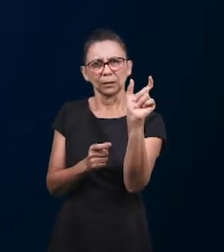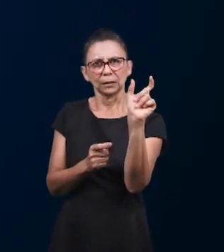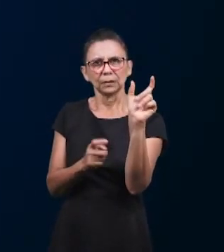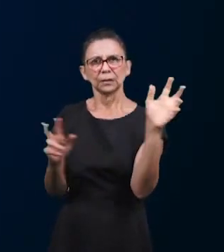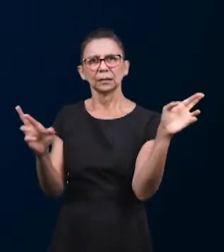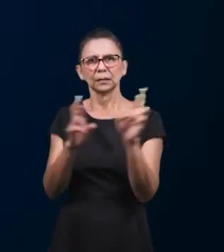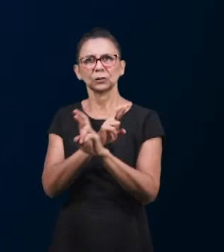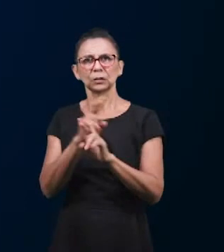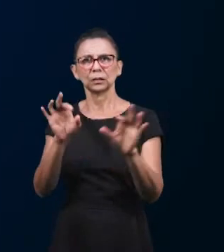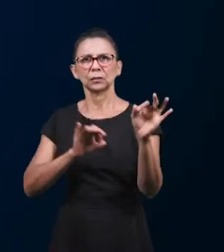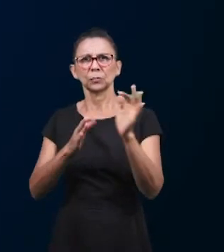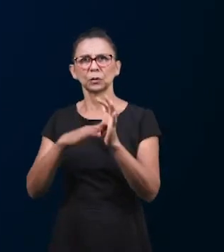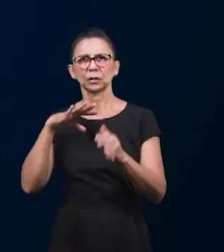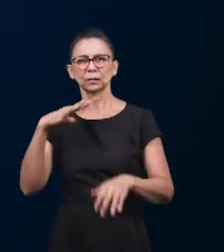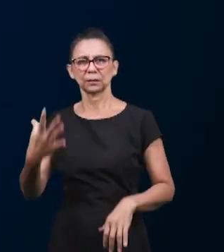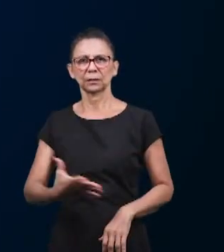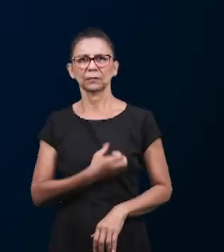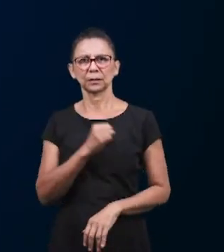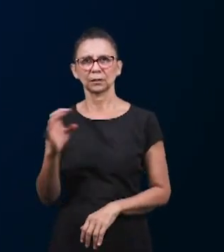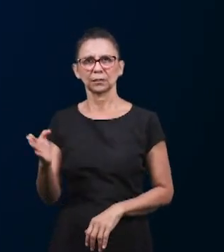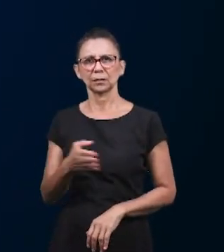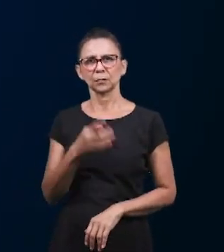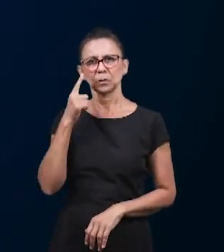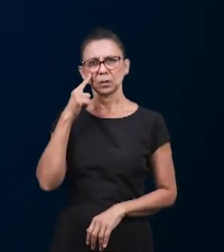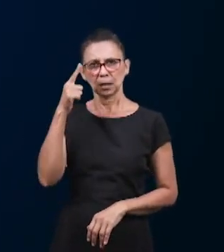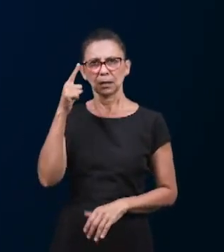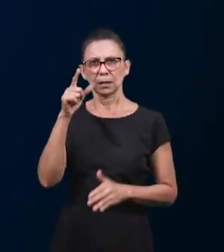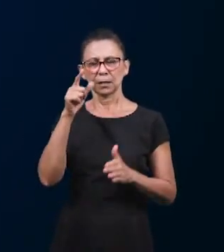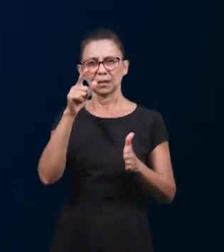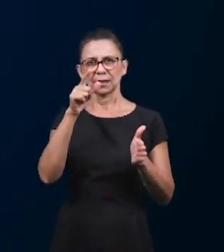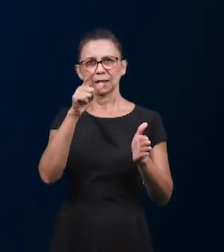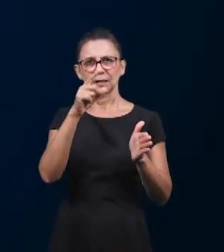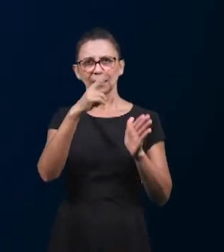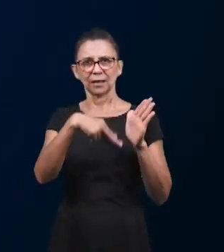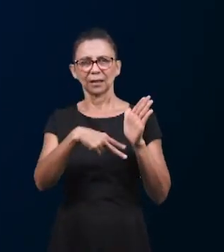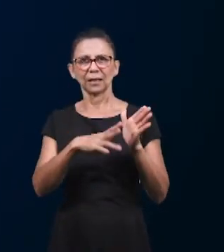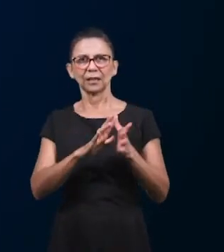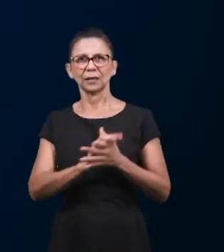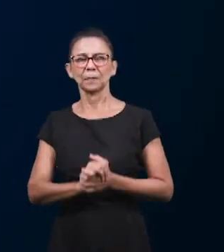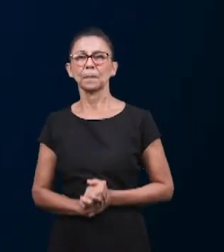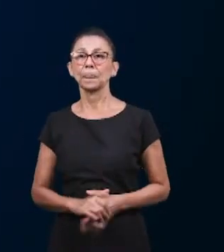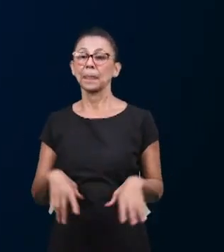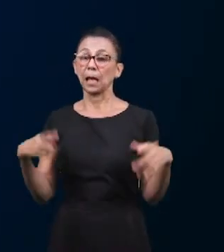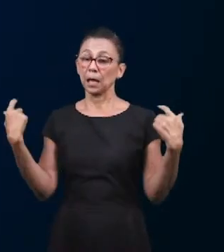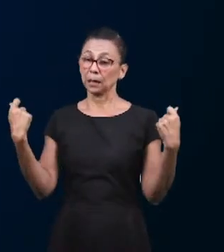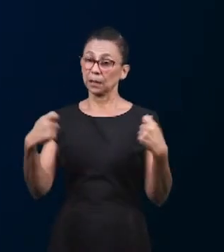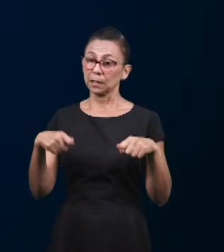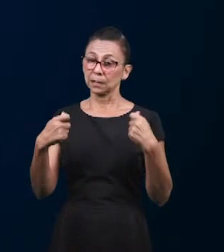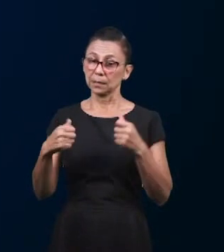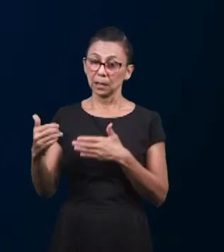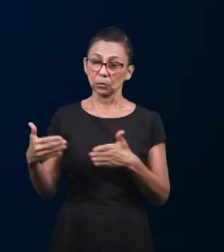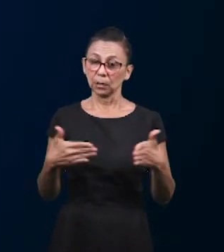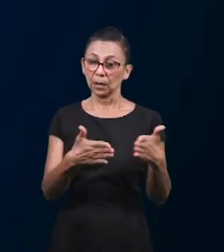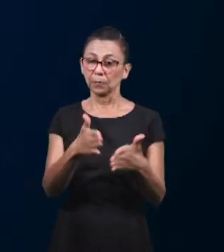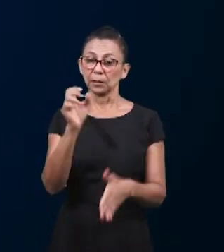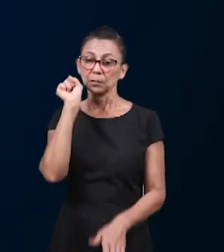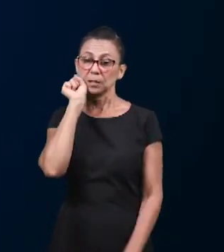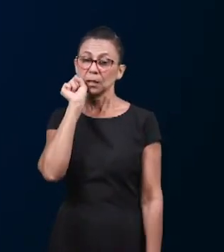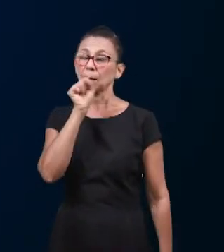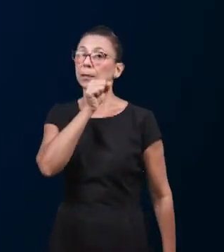salvação. Pedro Henrique, você poderia ler para a gente esse versículo? E era-lhe necessário passar por